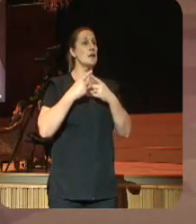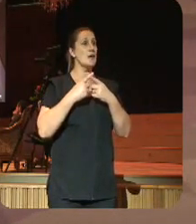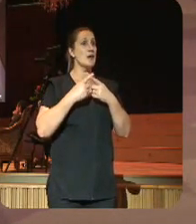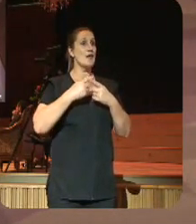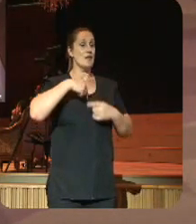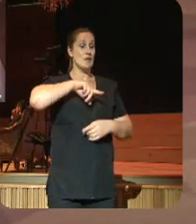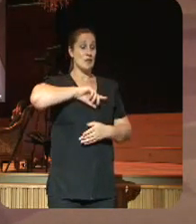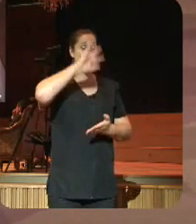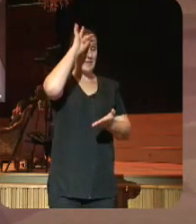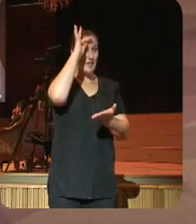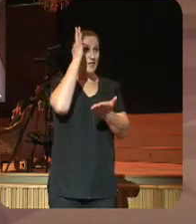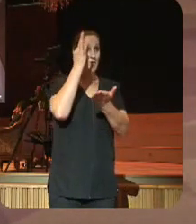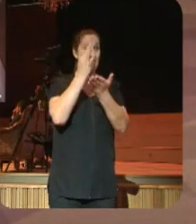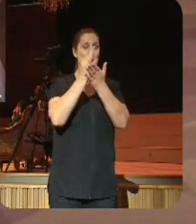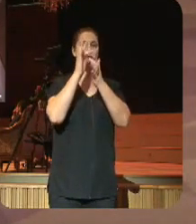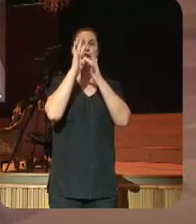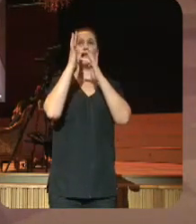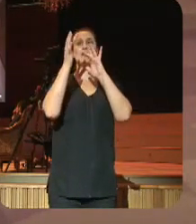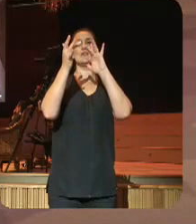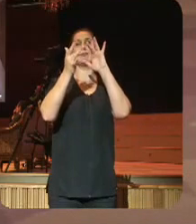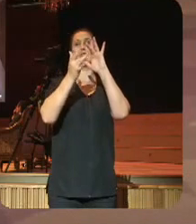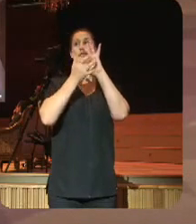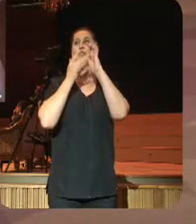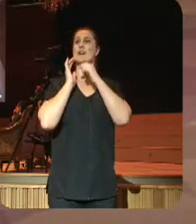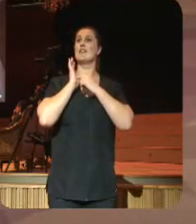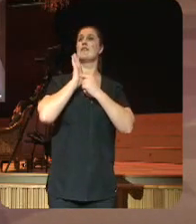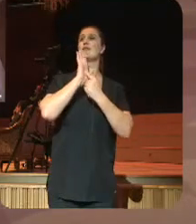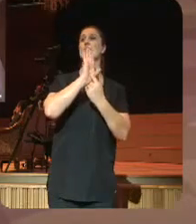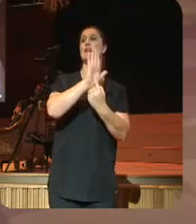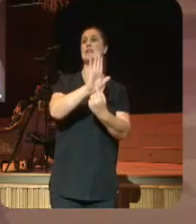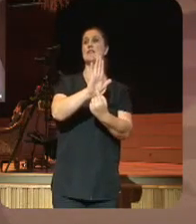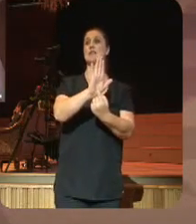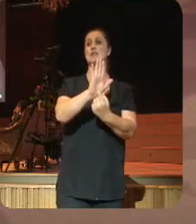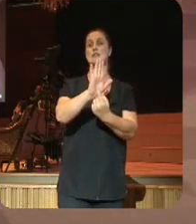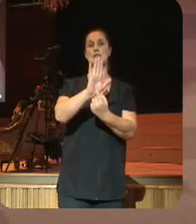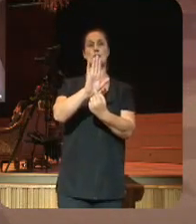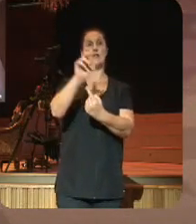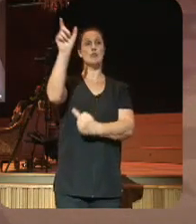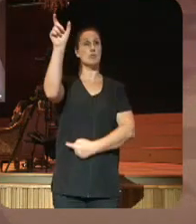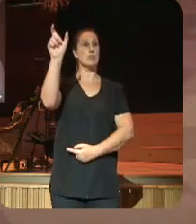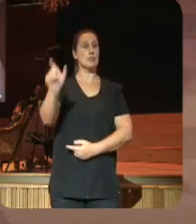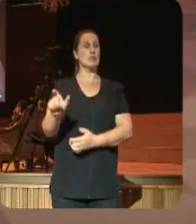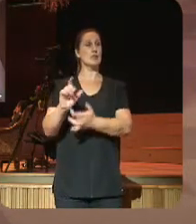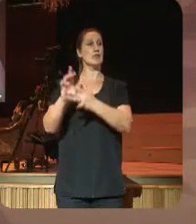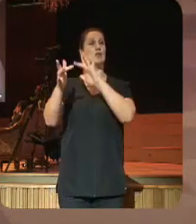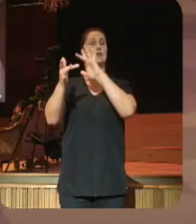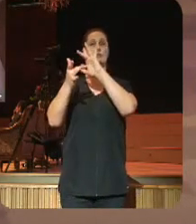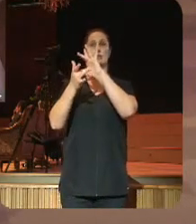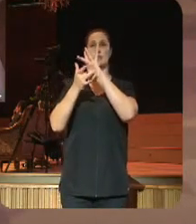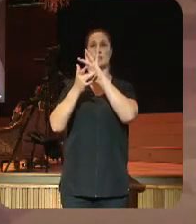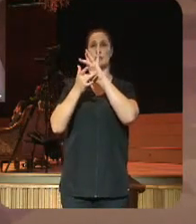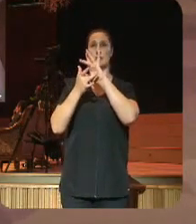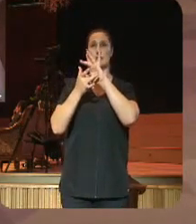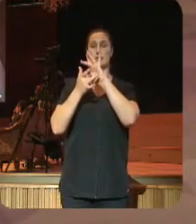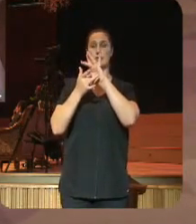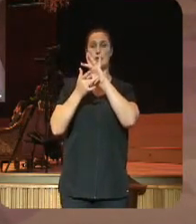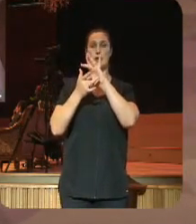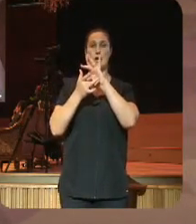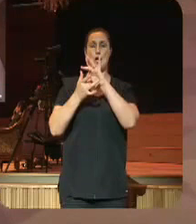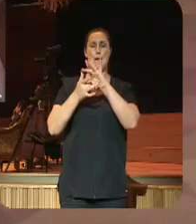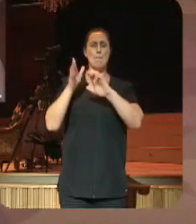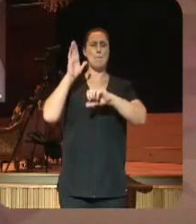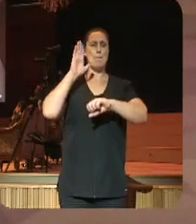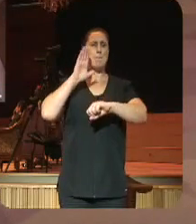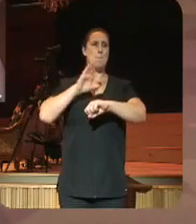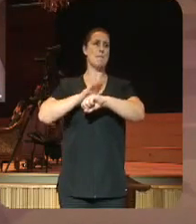Jesus, a partir dessa revelação de quem Ele é, a maior catedral do mundo